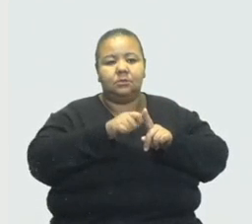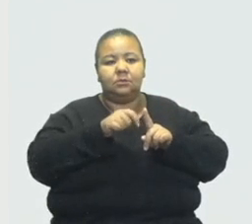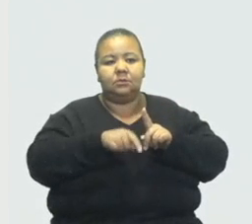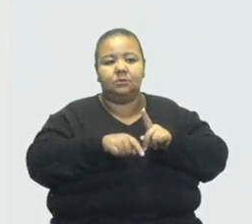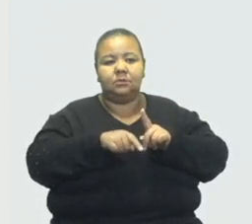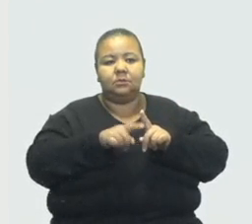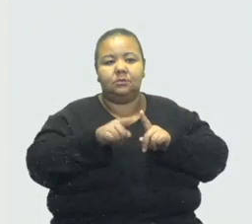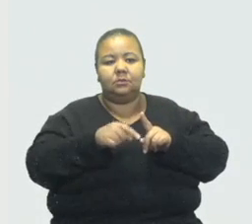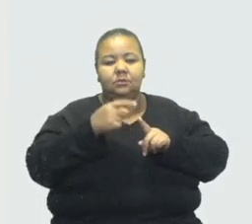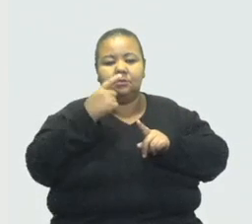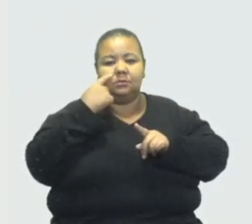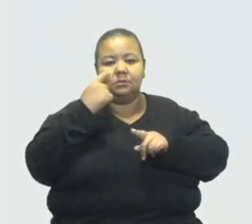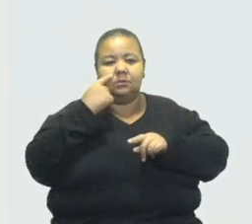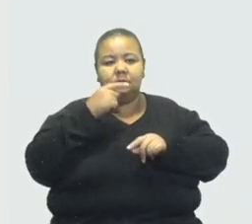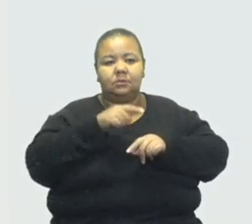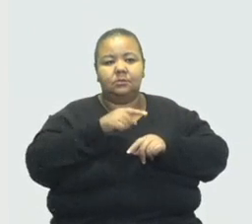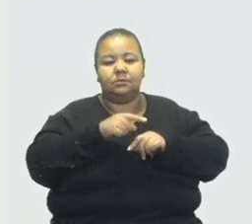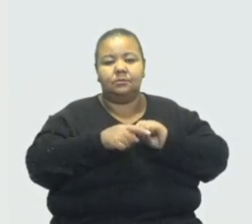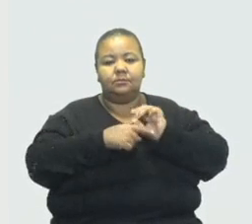aqui, é expresso